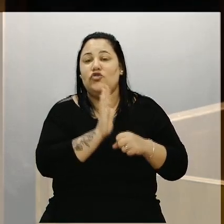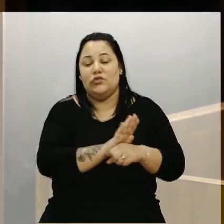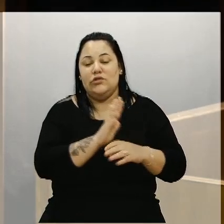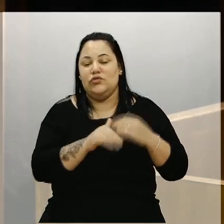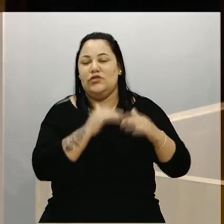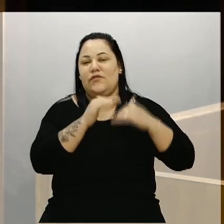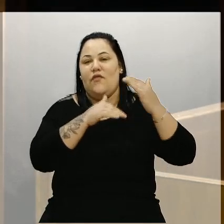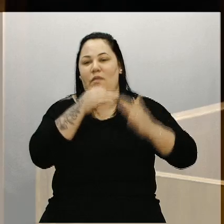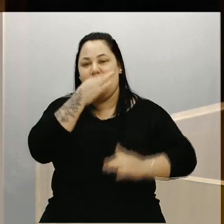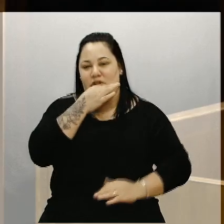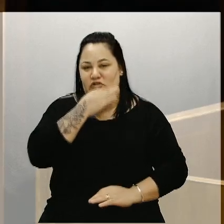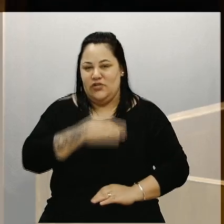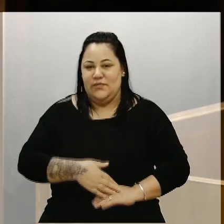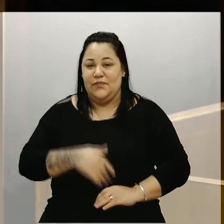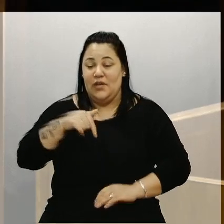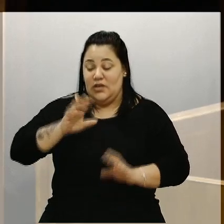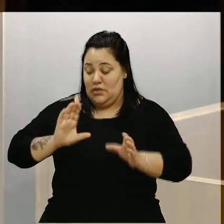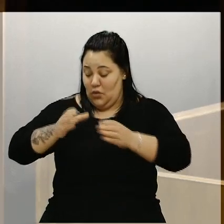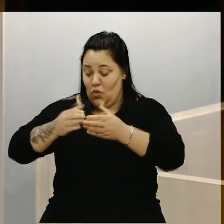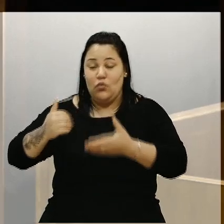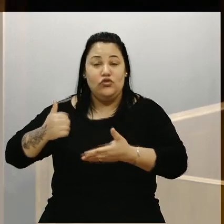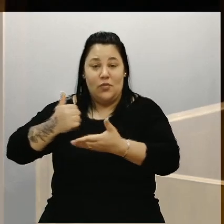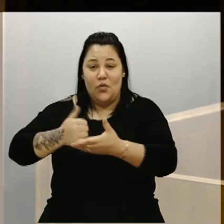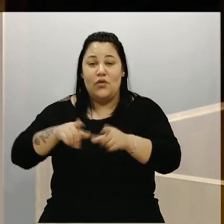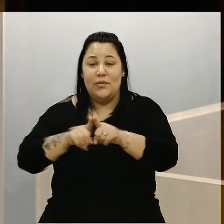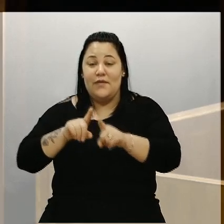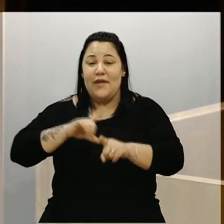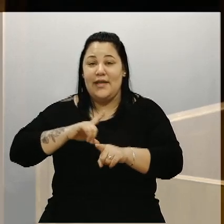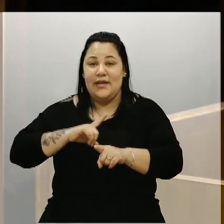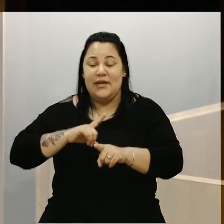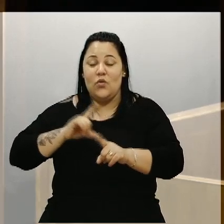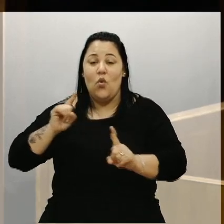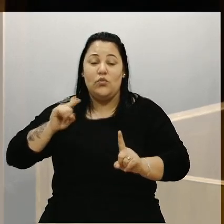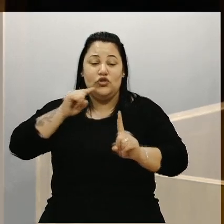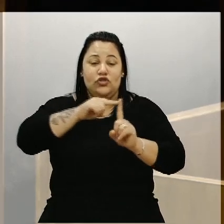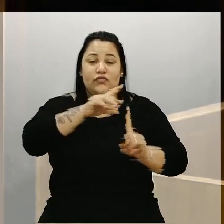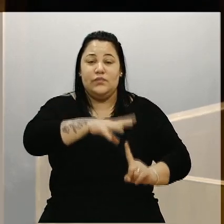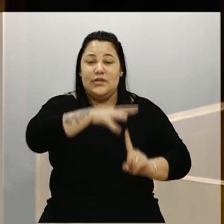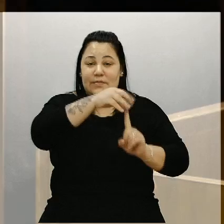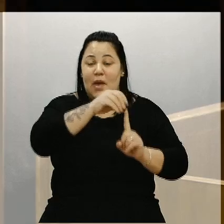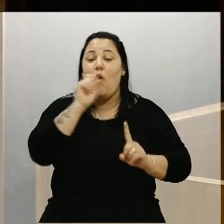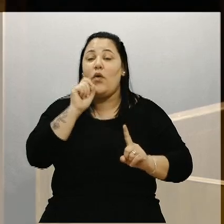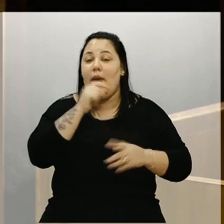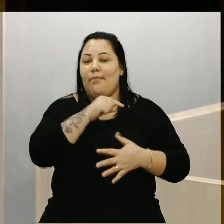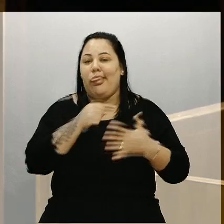cidade. Esta frente parlamentar terá como objetivos principais